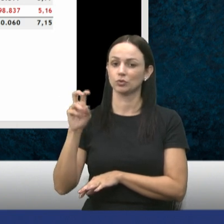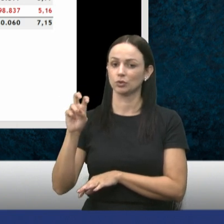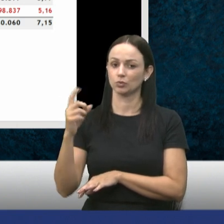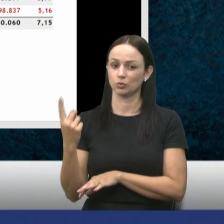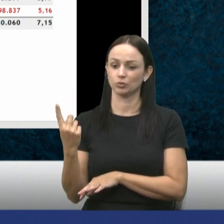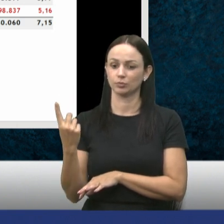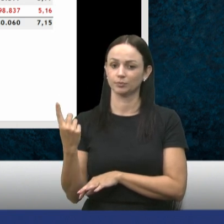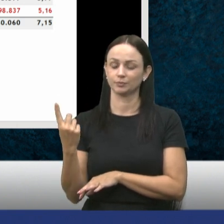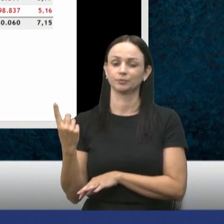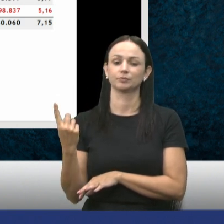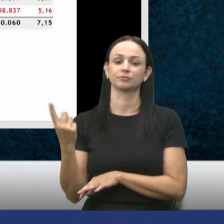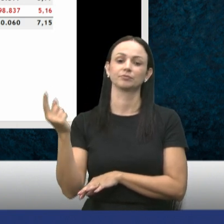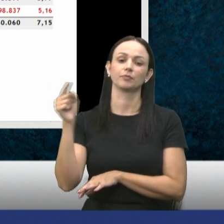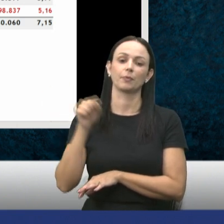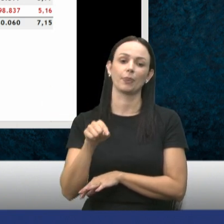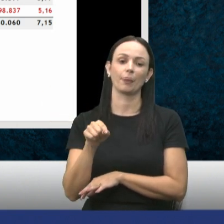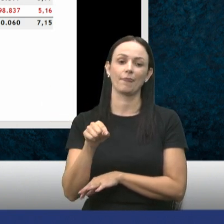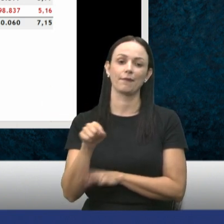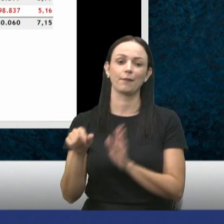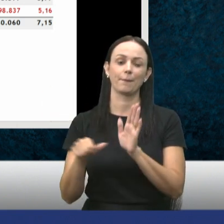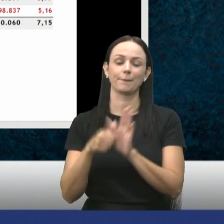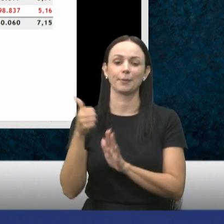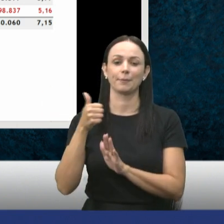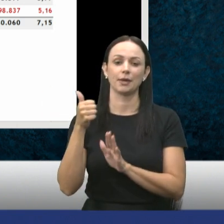5.665.151 e no primeiro